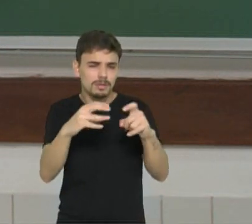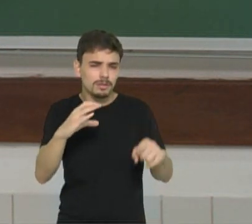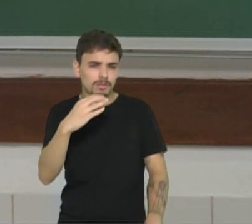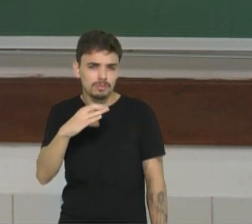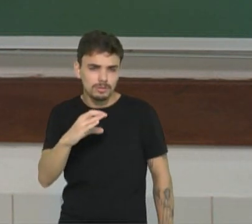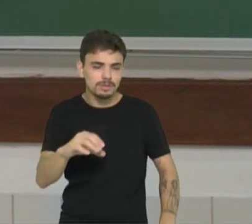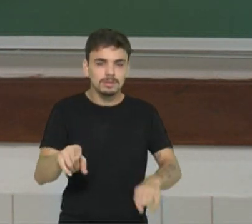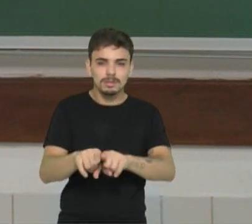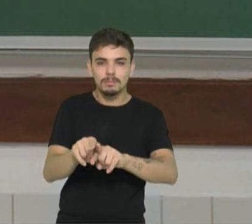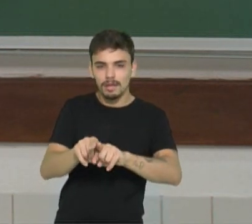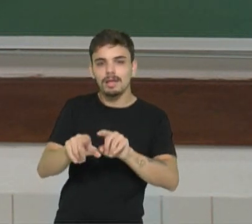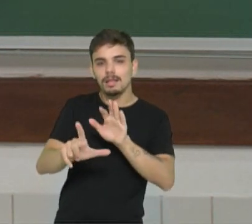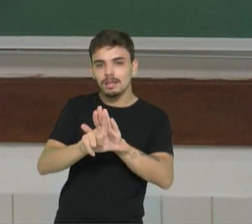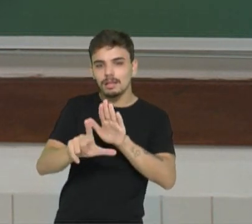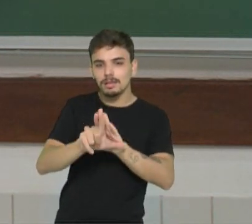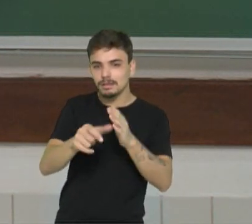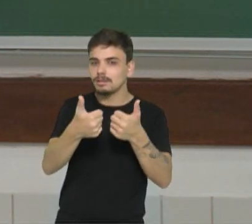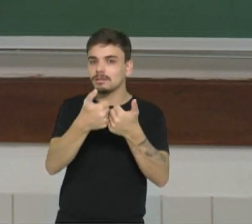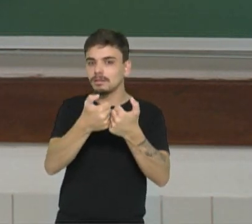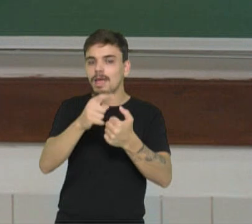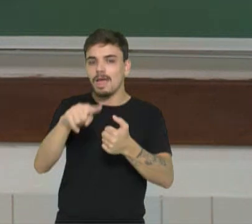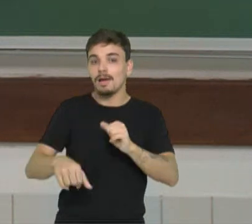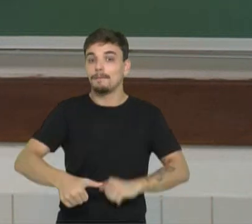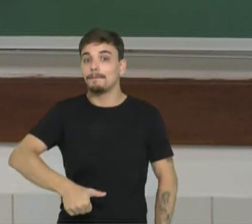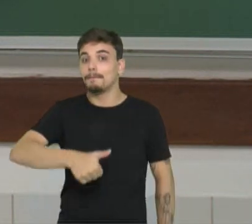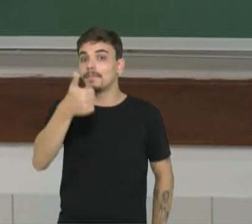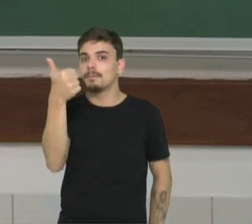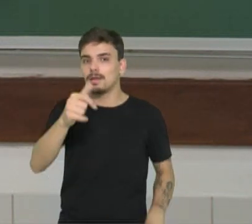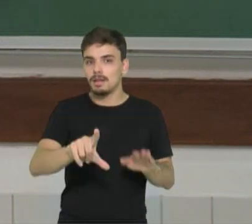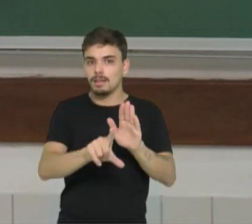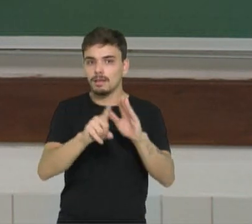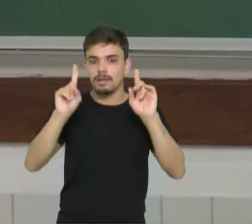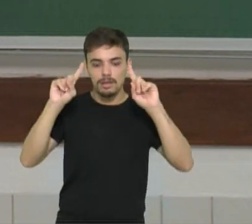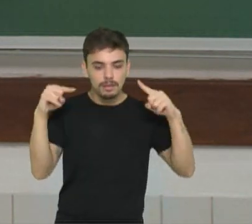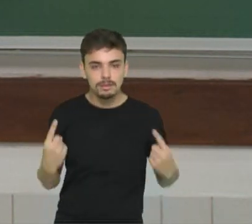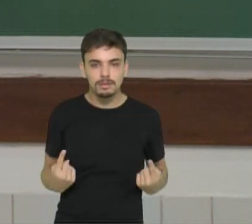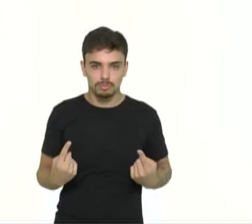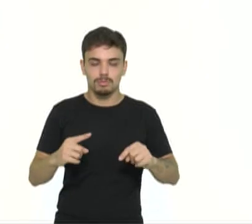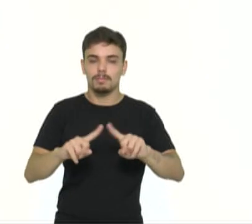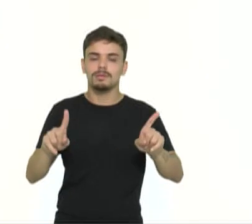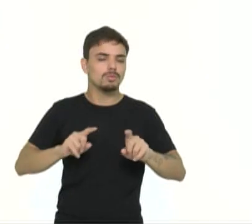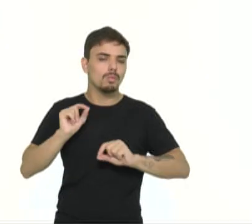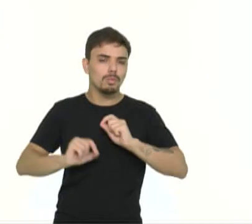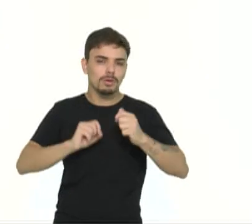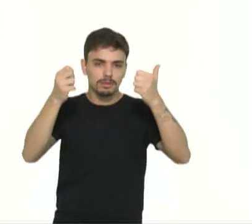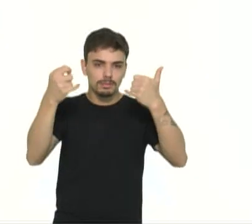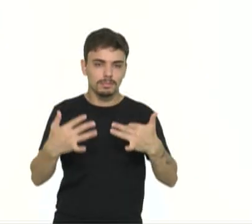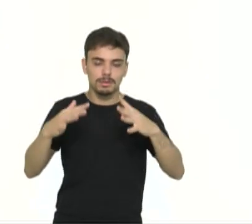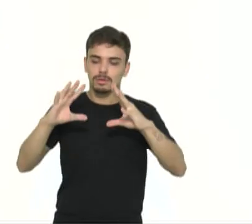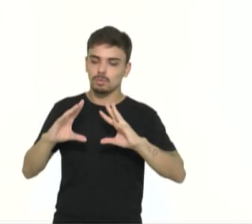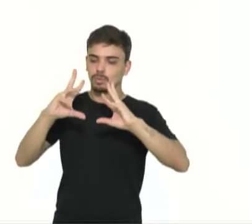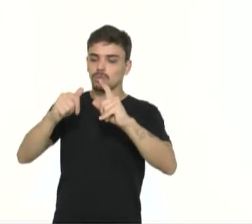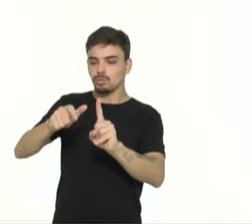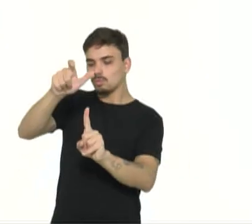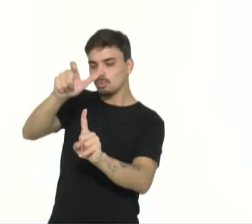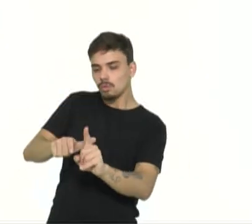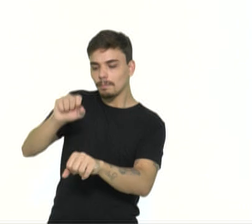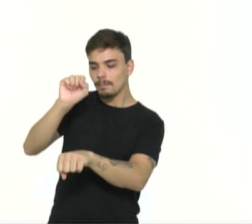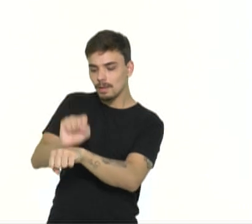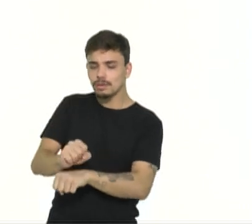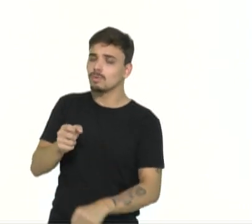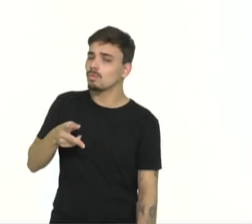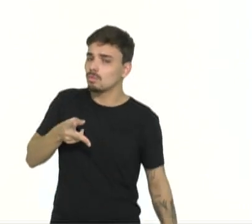ele está se referindo à primeira lei de Newton, né? E o que diz essa lei? Que todo corpo em repouso, ele tende a ficar